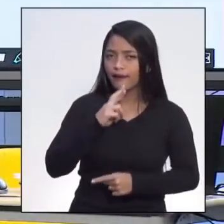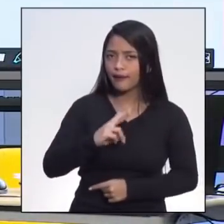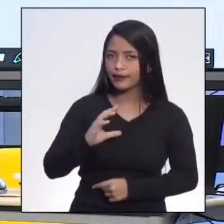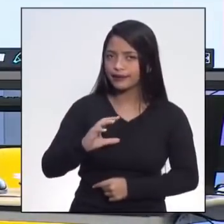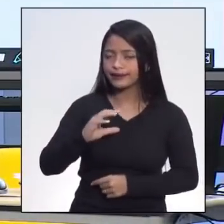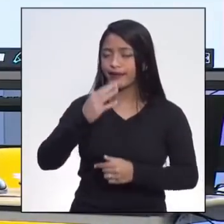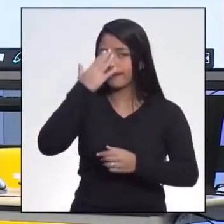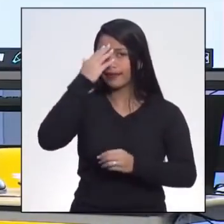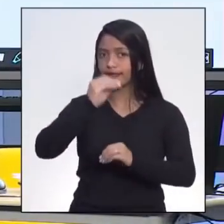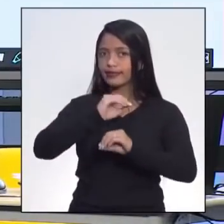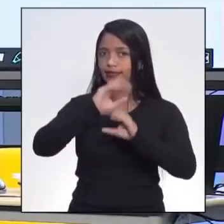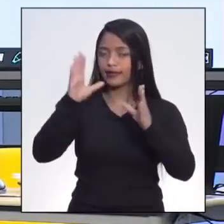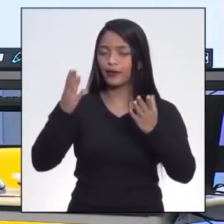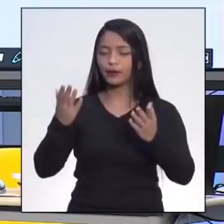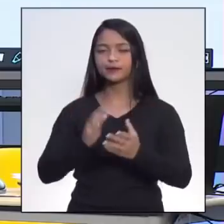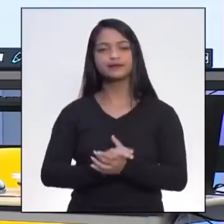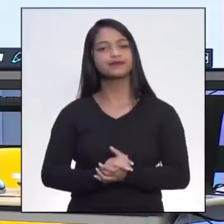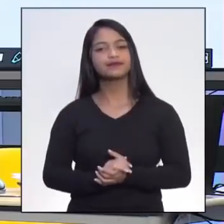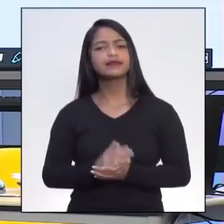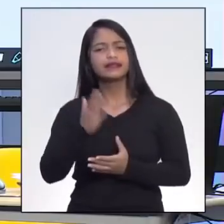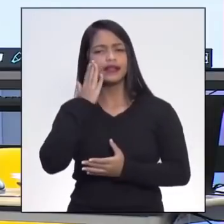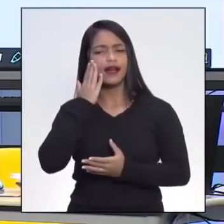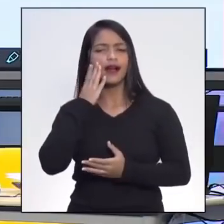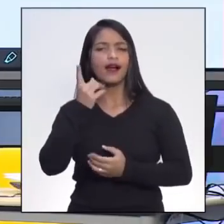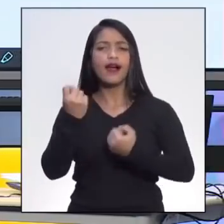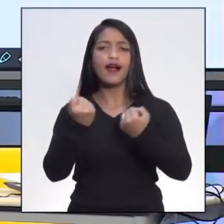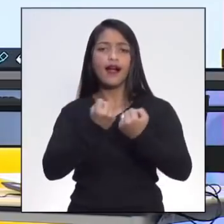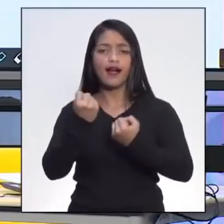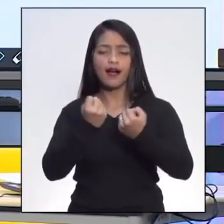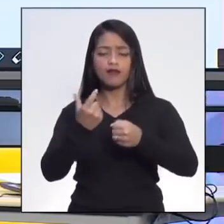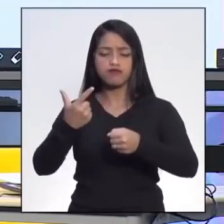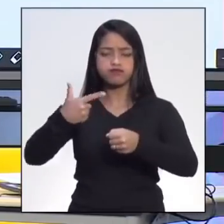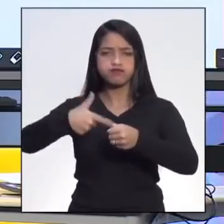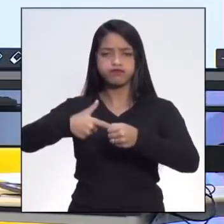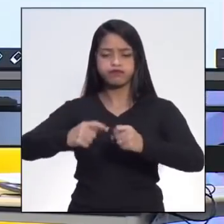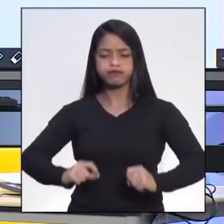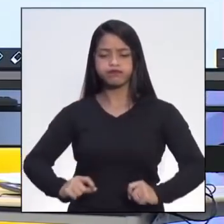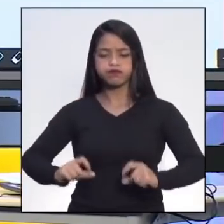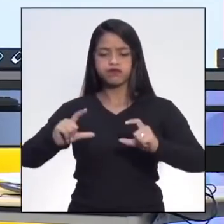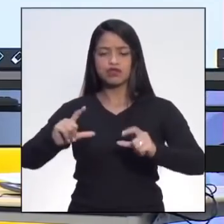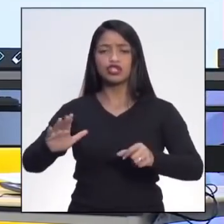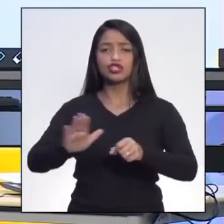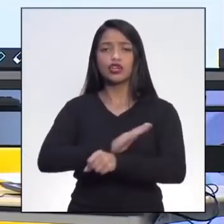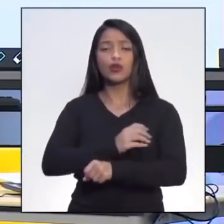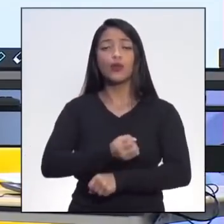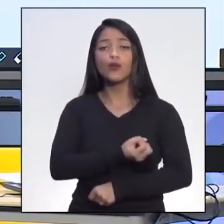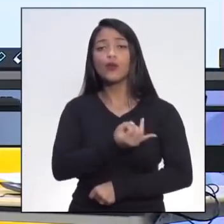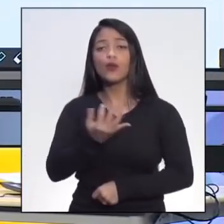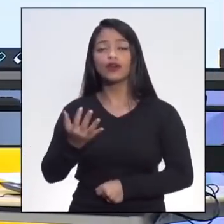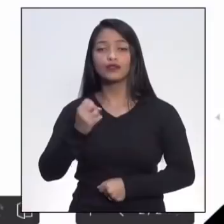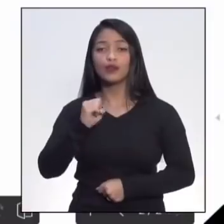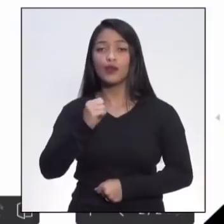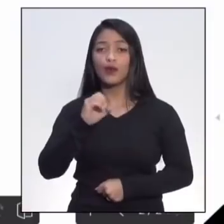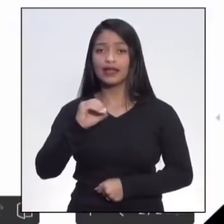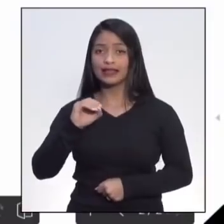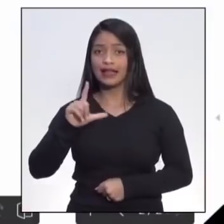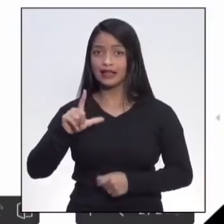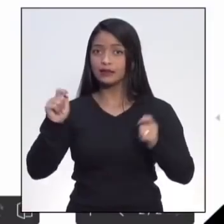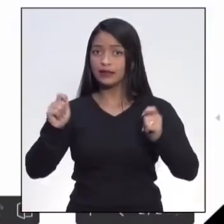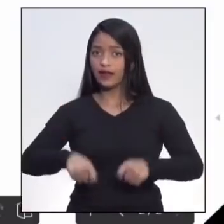gente sabe que a capacidade do tanque do carro dele são 80 litros.